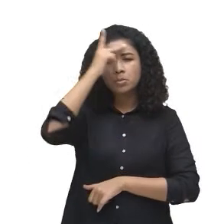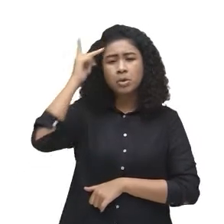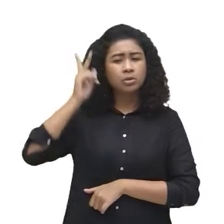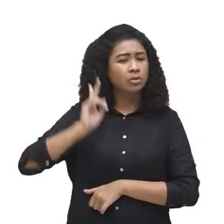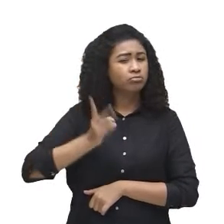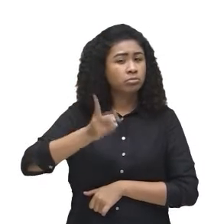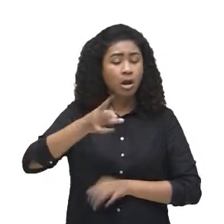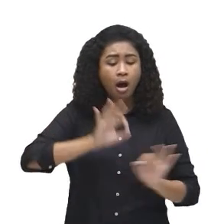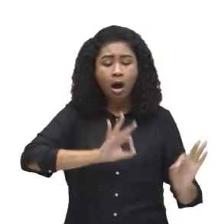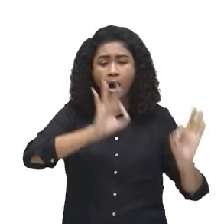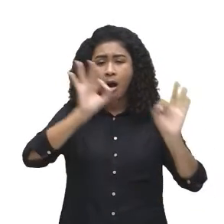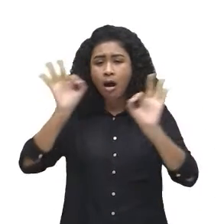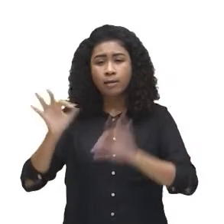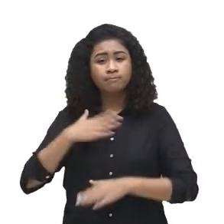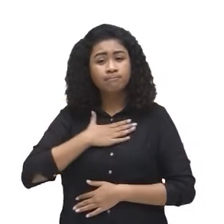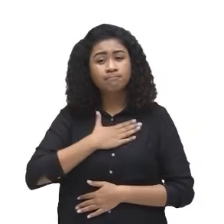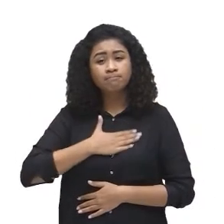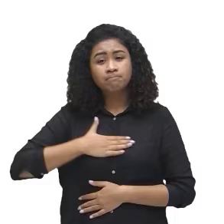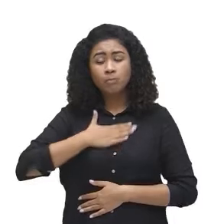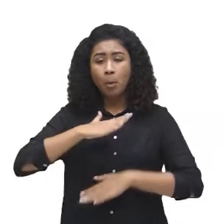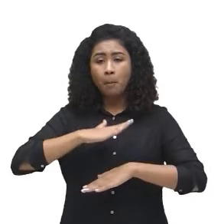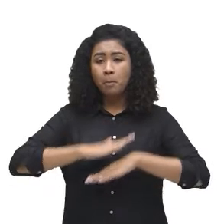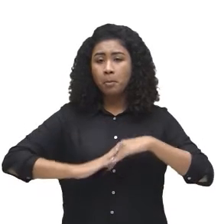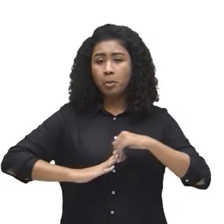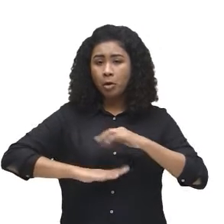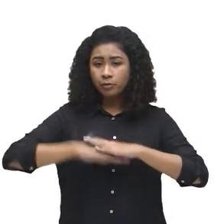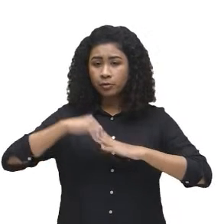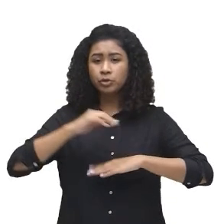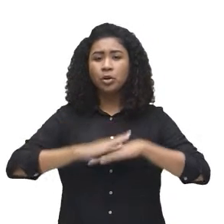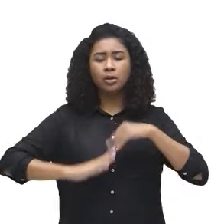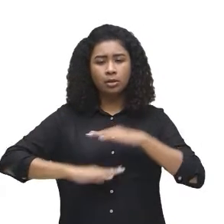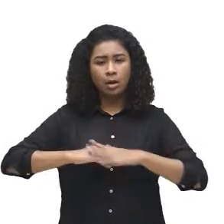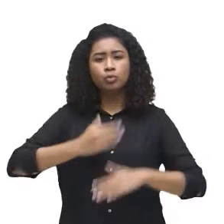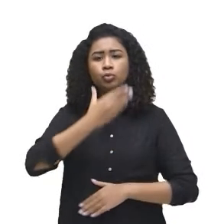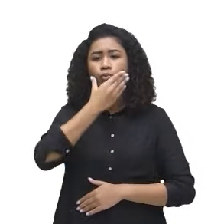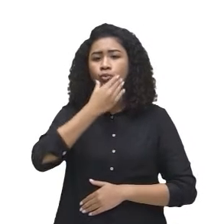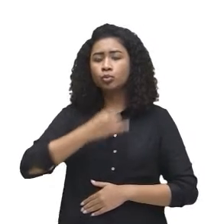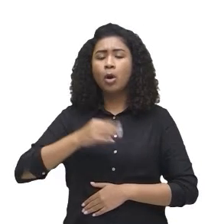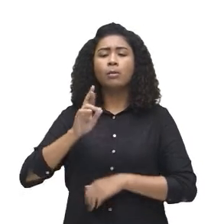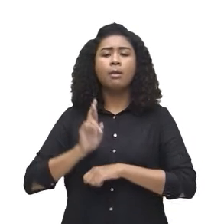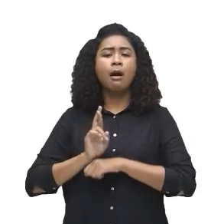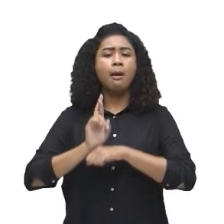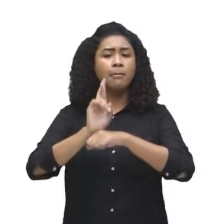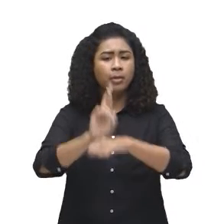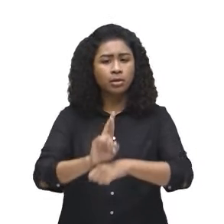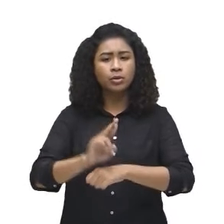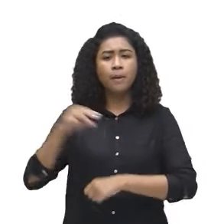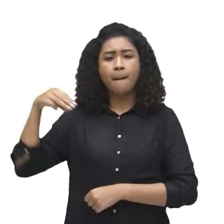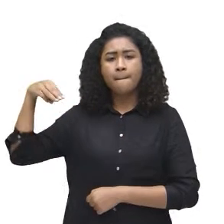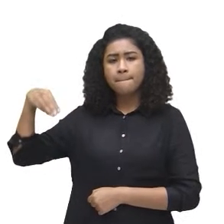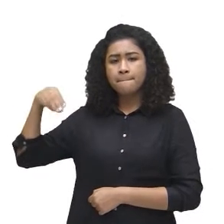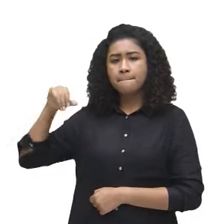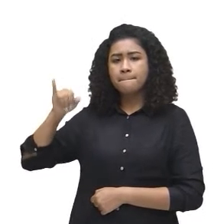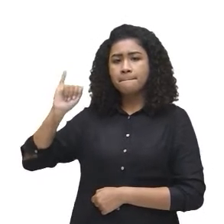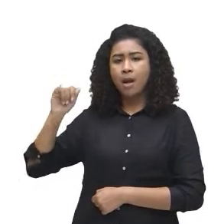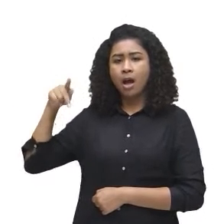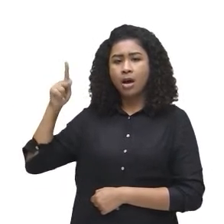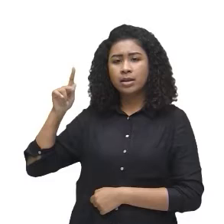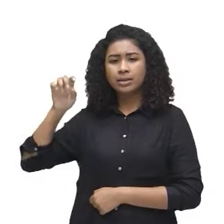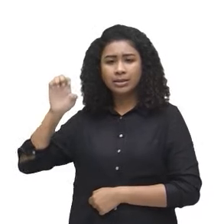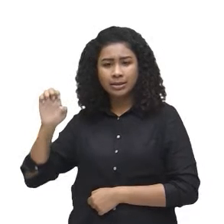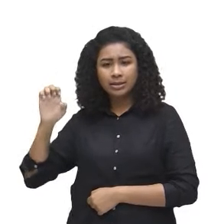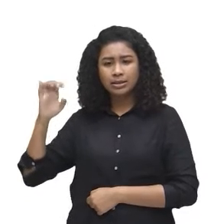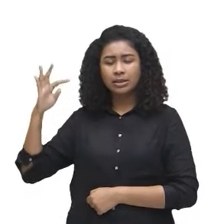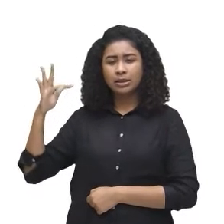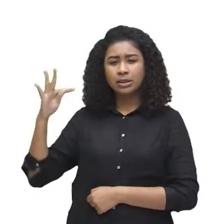boxe profissional, tendo como principal representante aí o nome na história do boxe do Mike Tyson, Hoje em